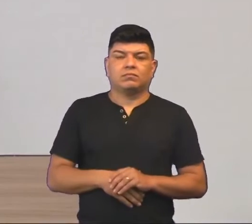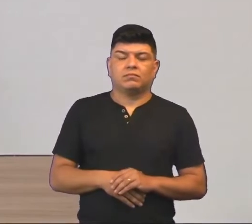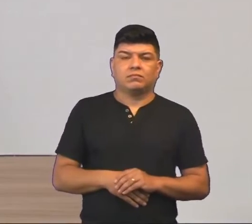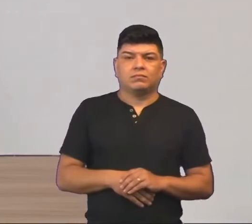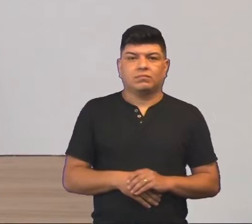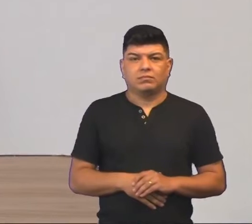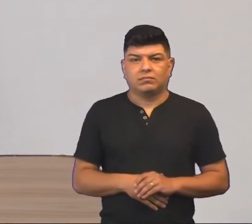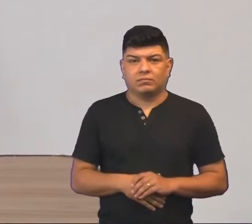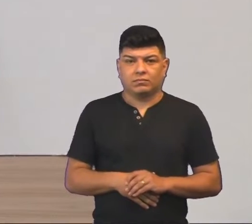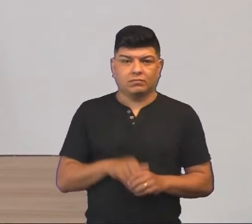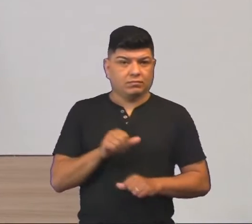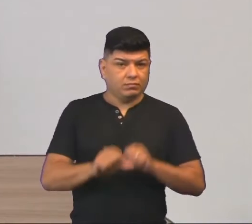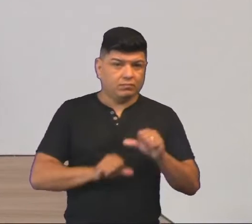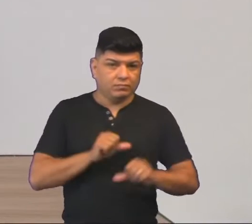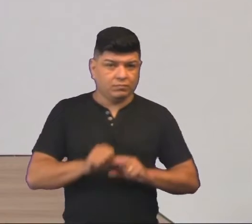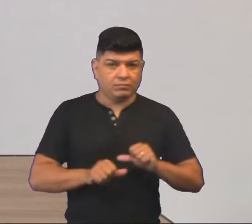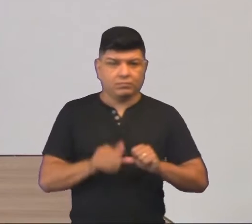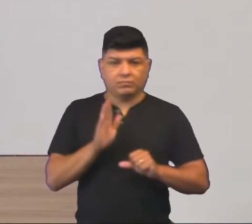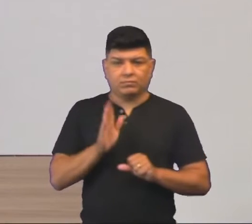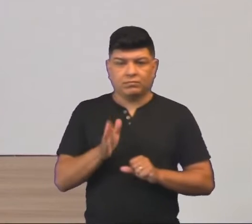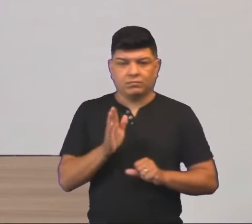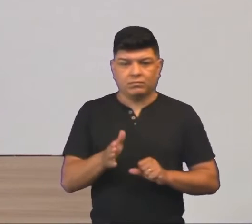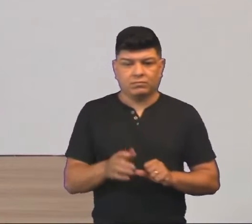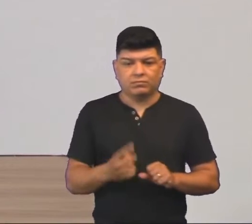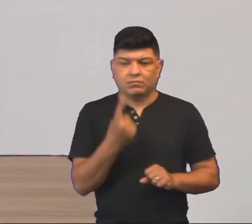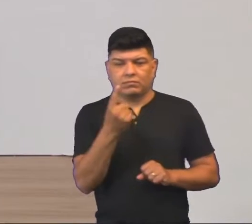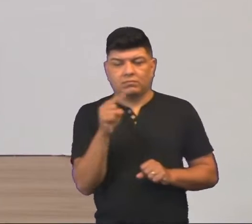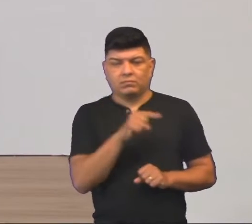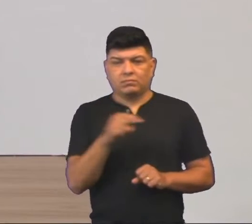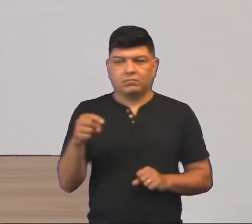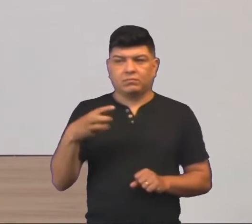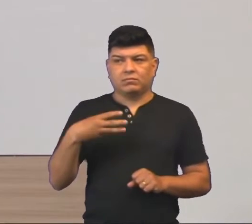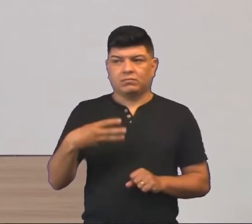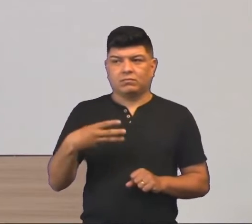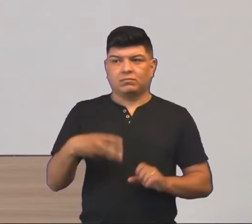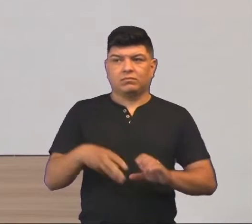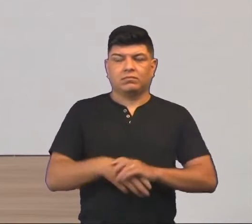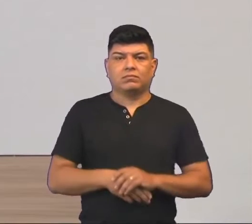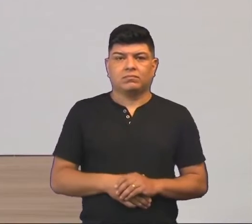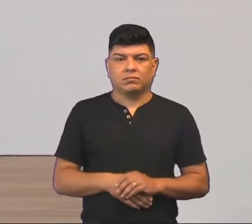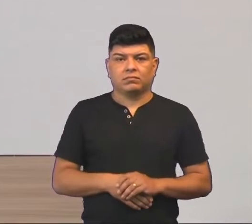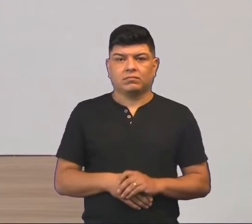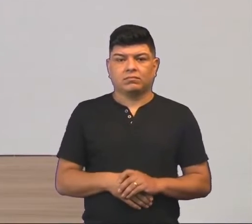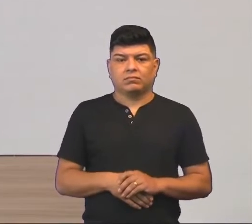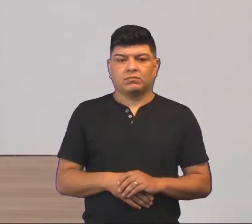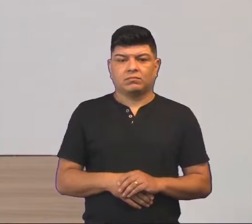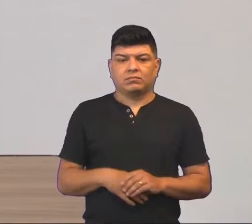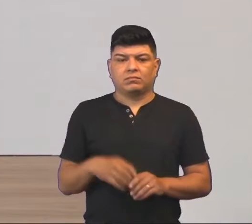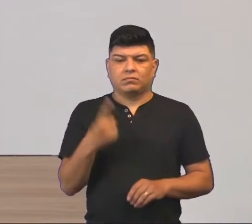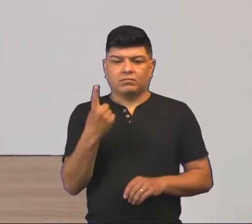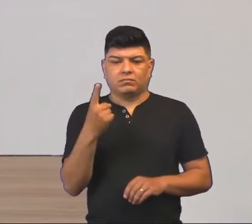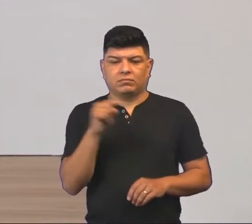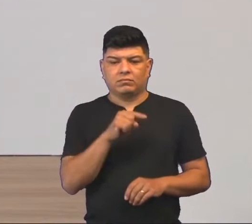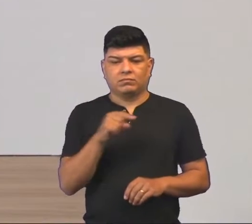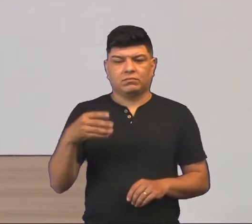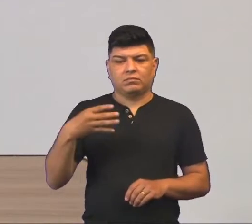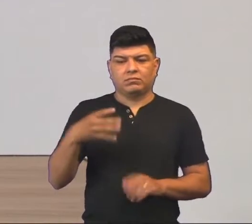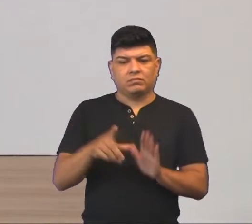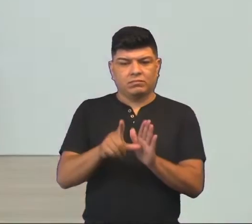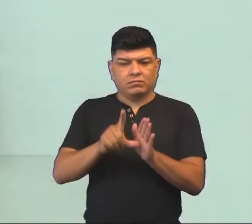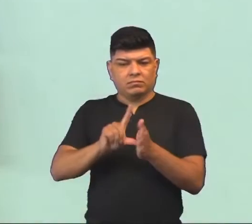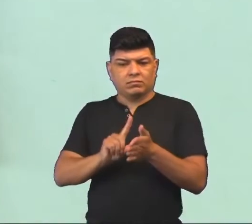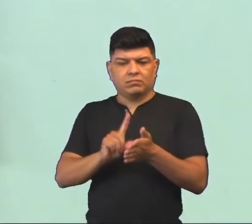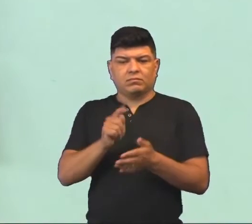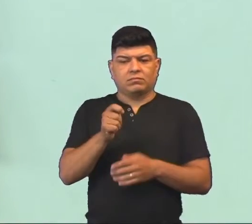1/4. Aí já modifiquei a posição, ó. 1/3 ele ficou aqui, ó, né, como eu falei, e 1/4 ele fica um pouquinho antes